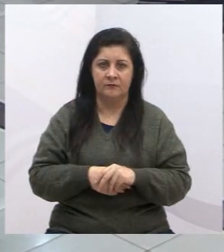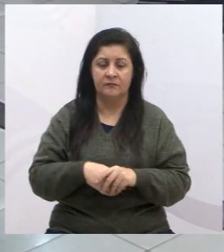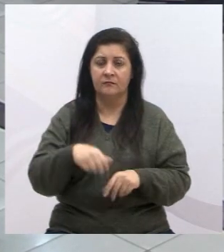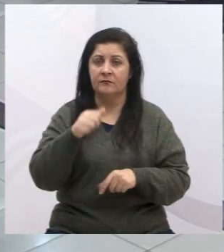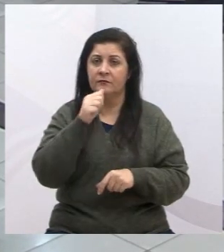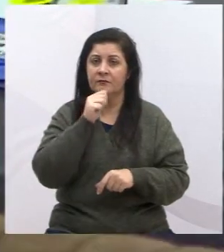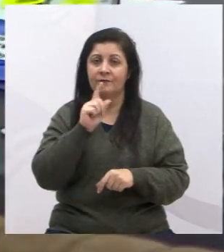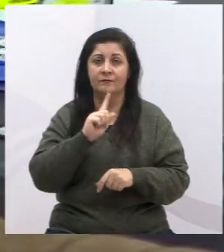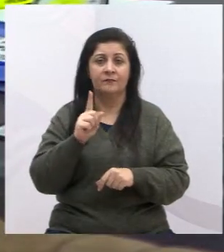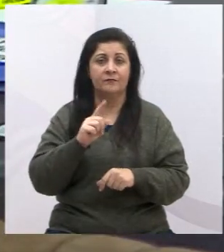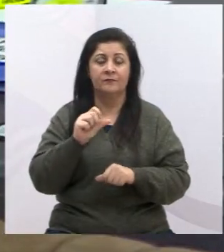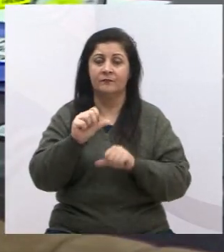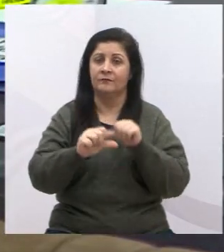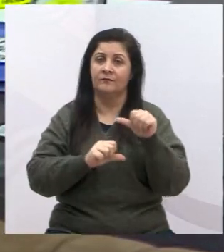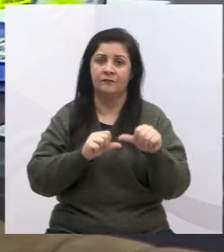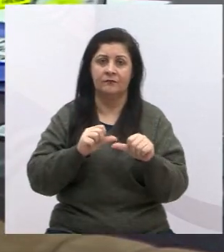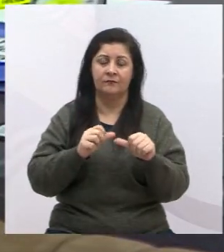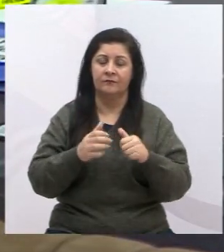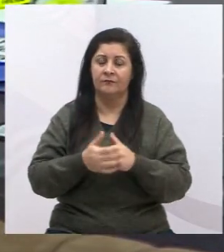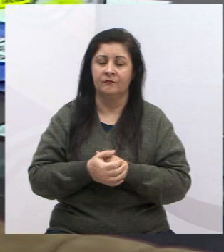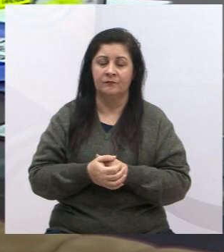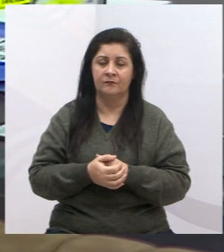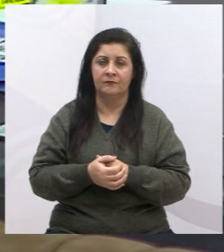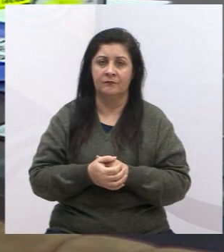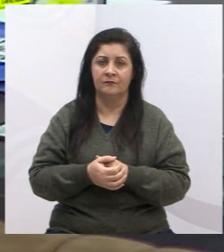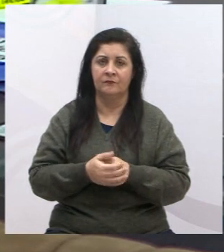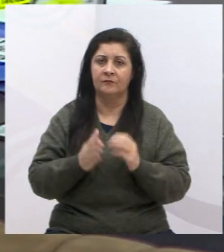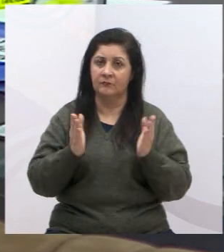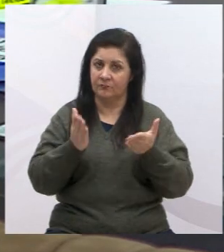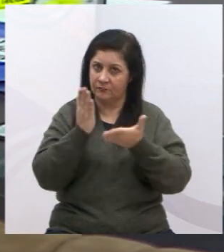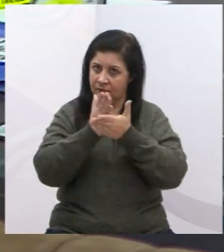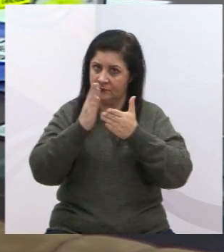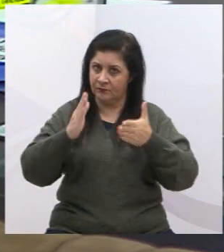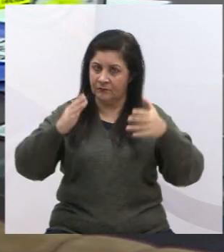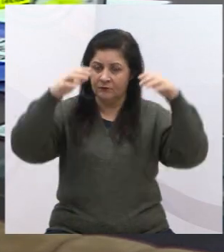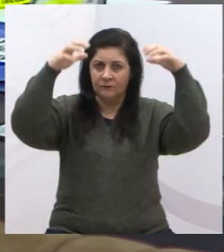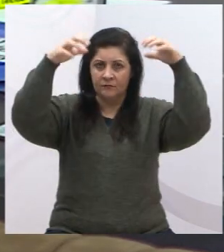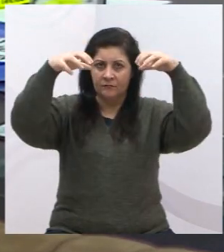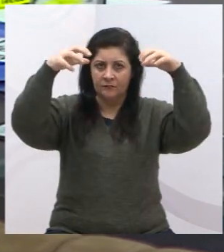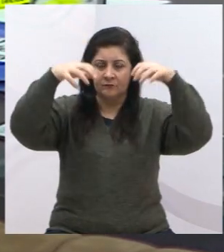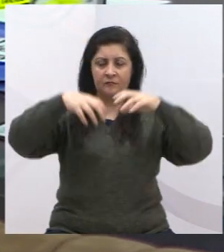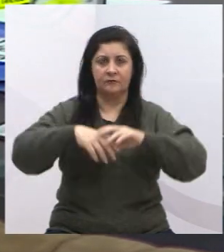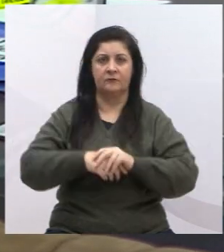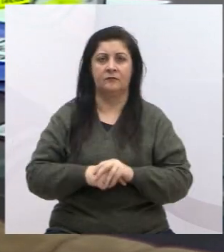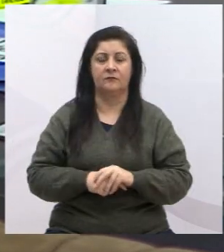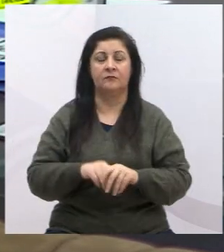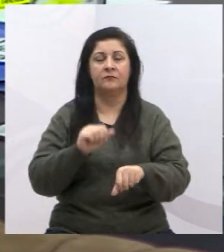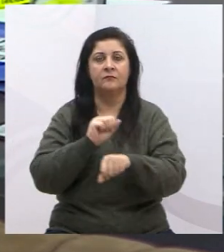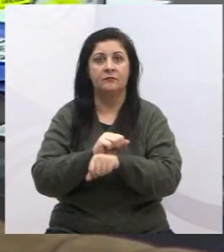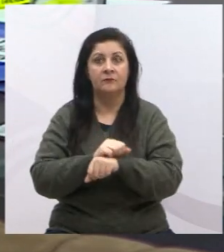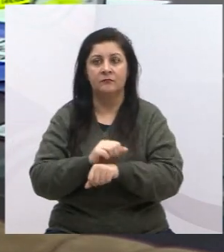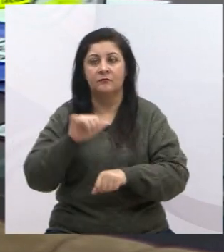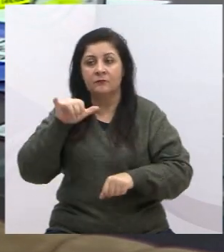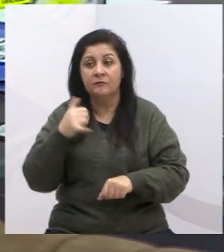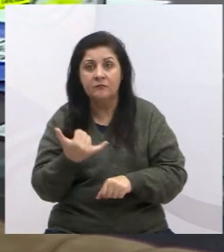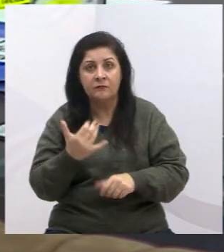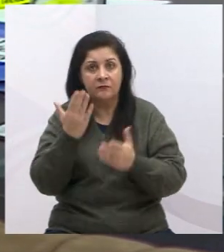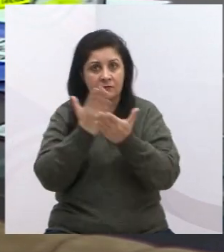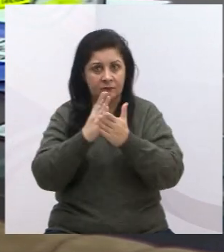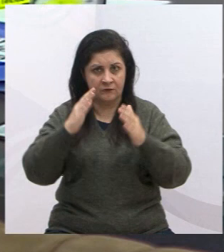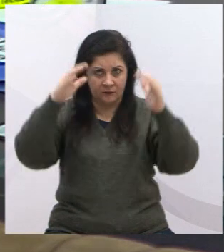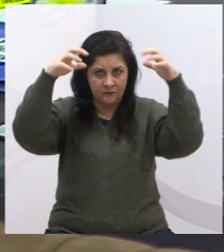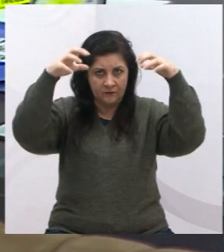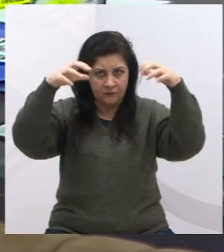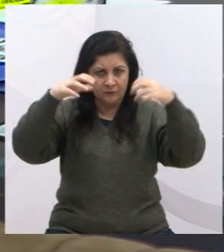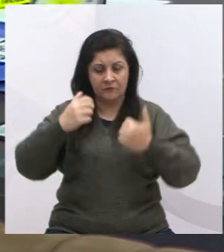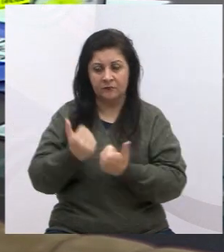tubulação e agora não está chovendo mais. Espero que troque agora.